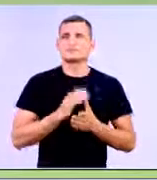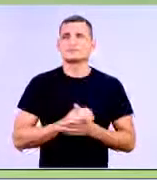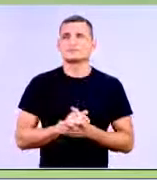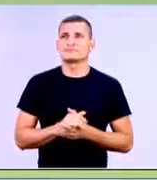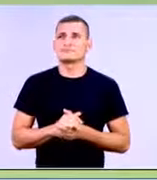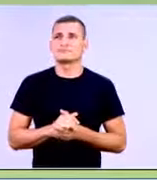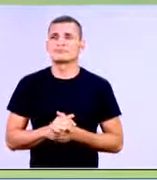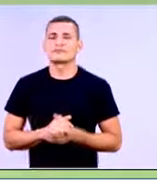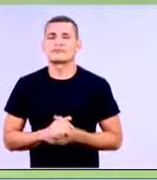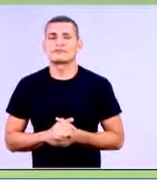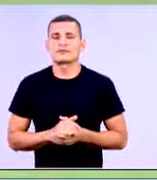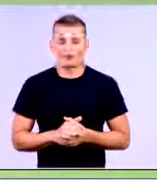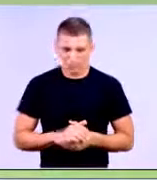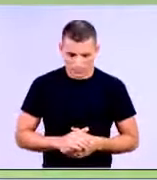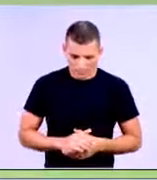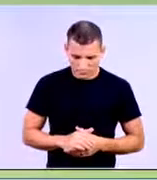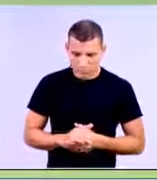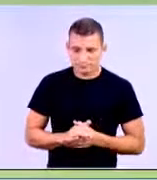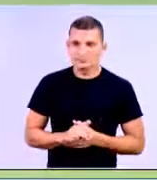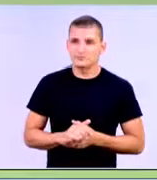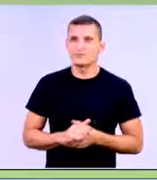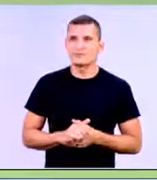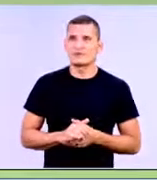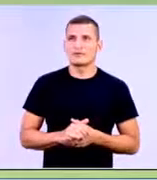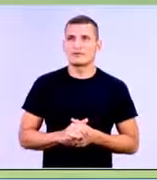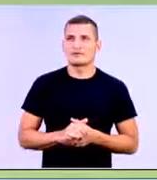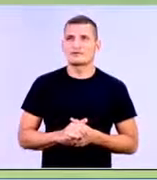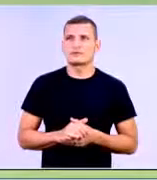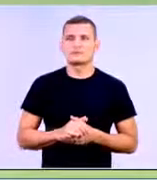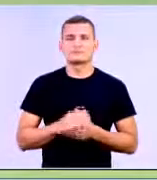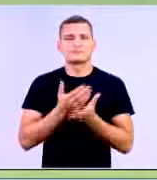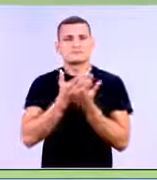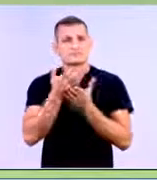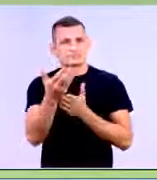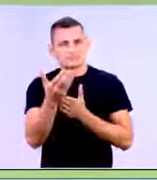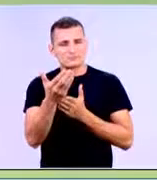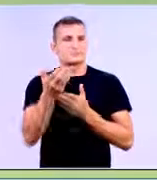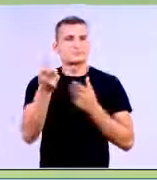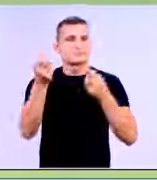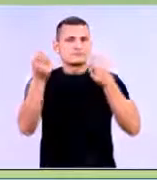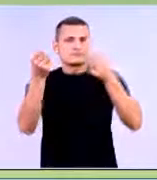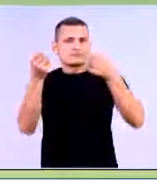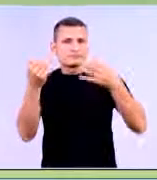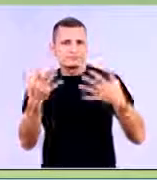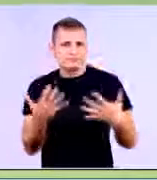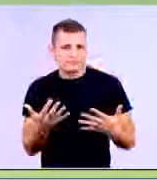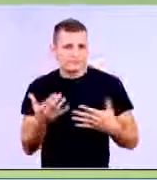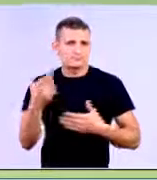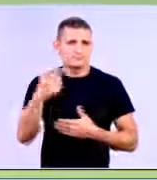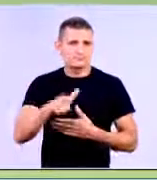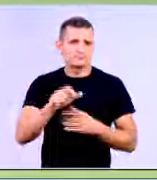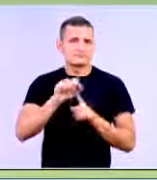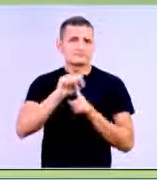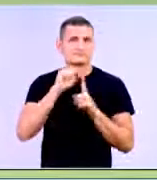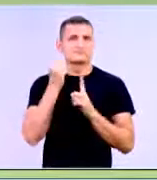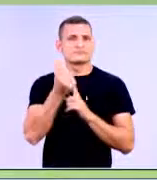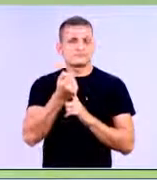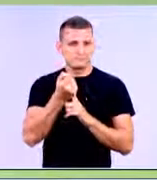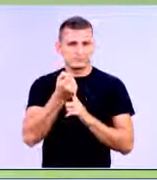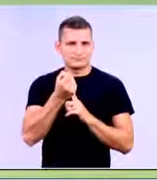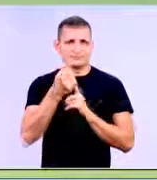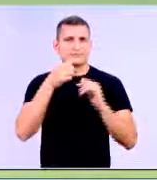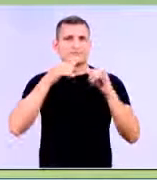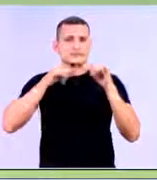Vamos começar aqui a fazer uma abordagem, novamente, sobre a sociedade da informação,